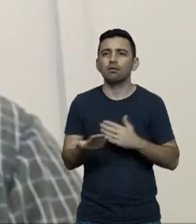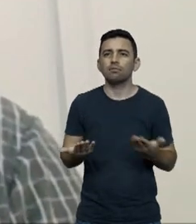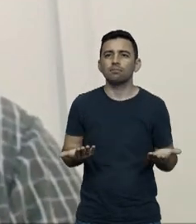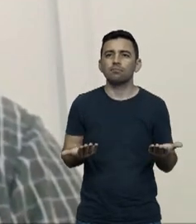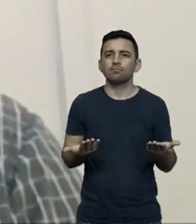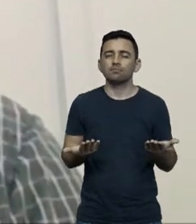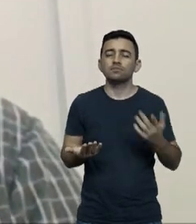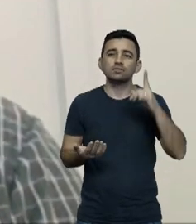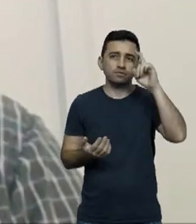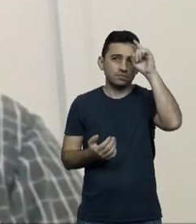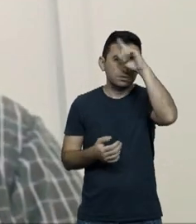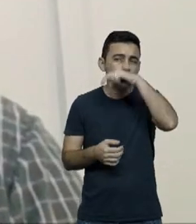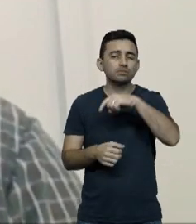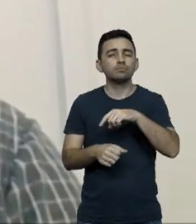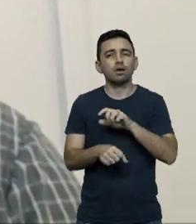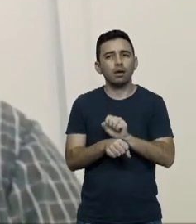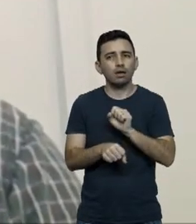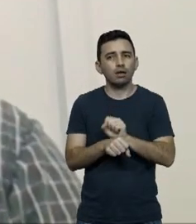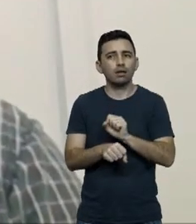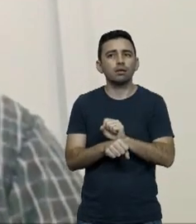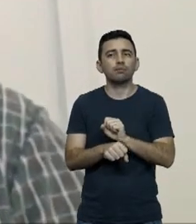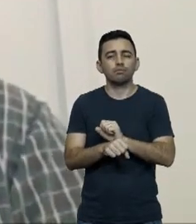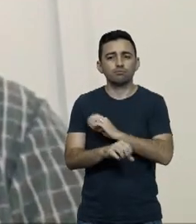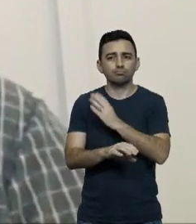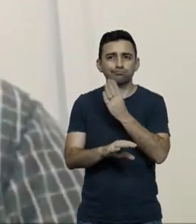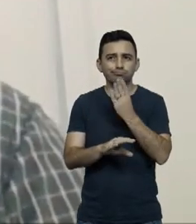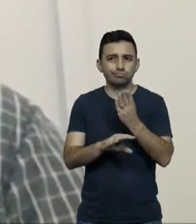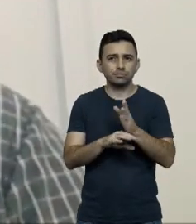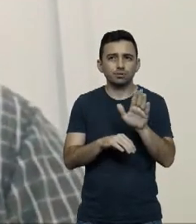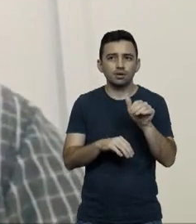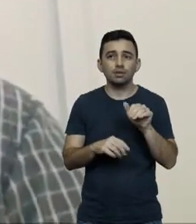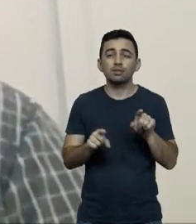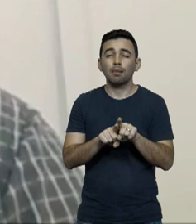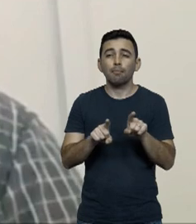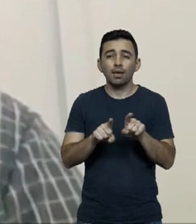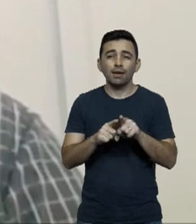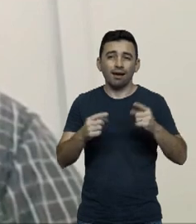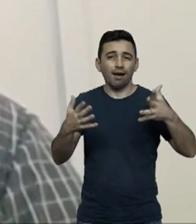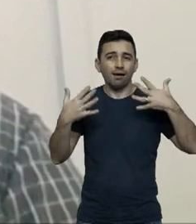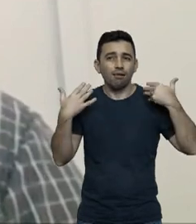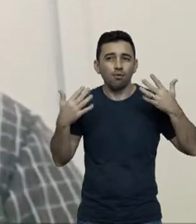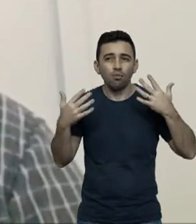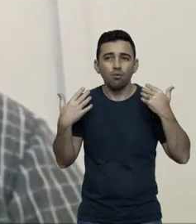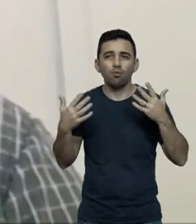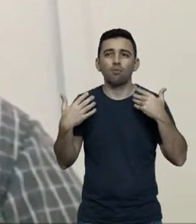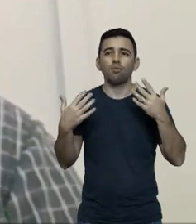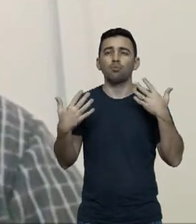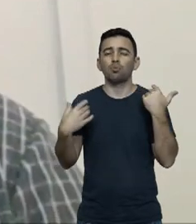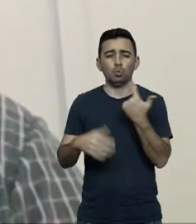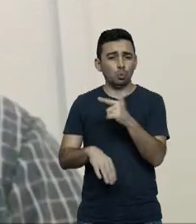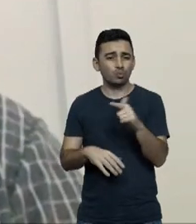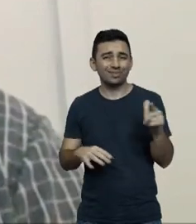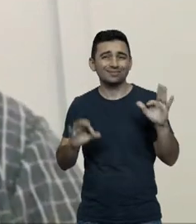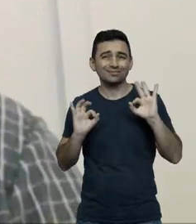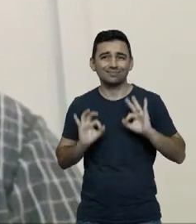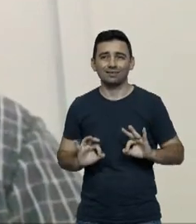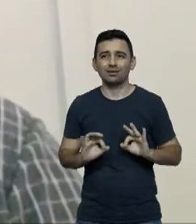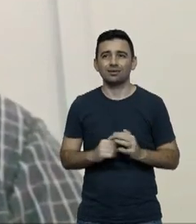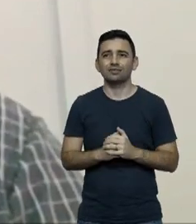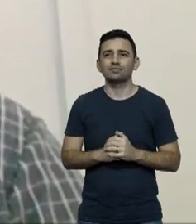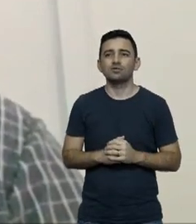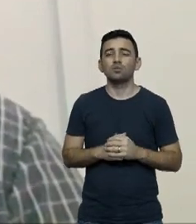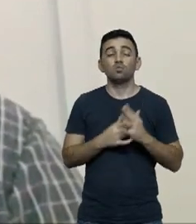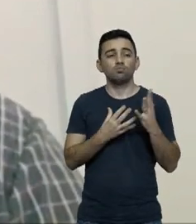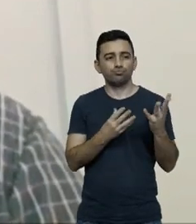pela época do ano em que era realizada chamada muitas vezes era um calor né Sem ventilações adequadas muito